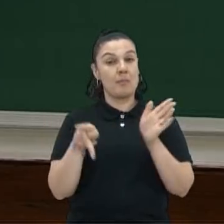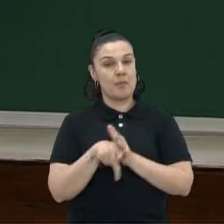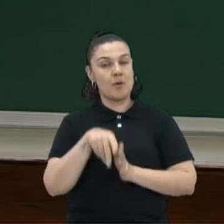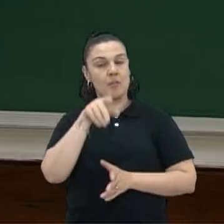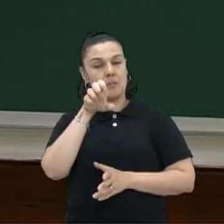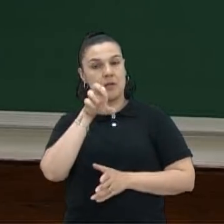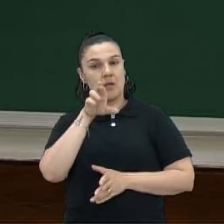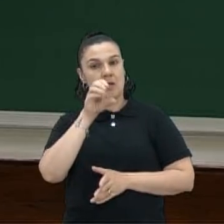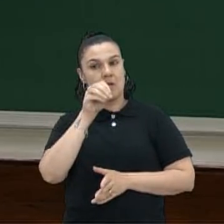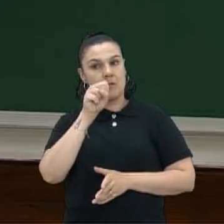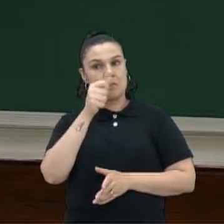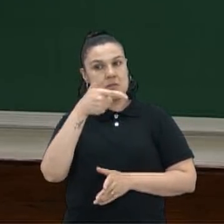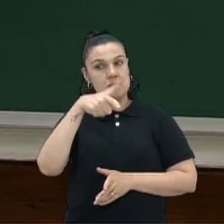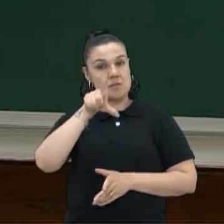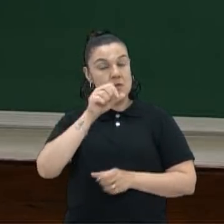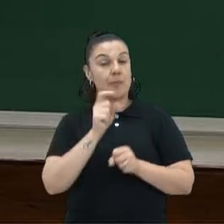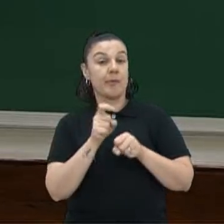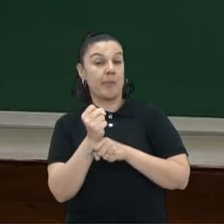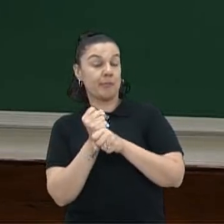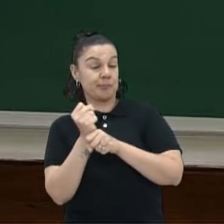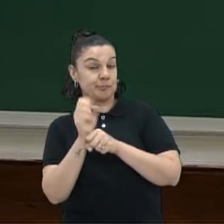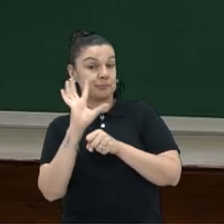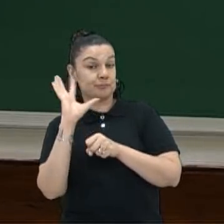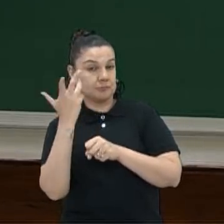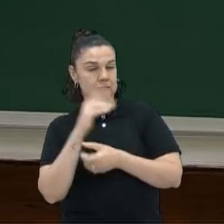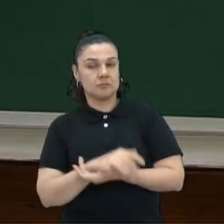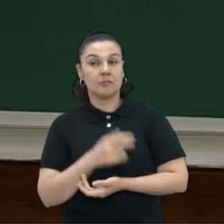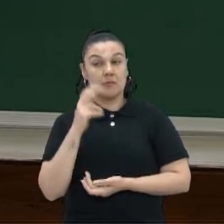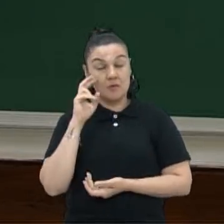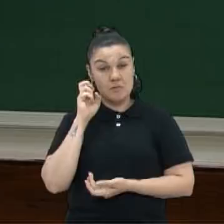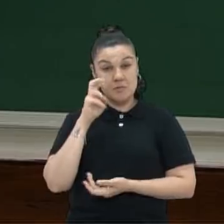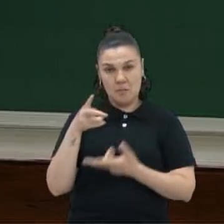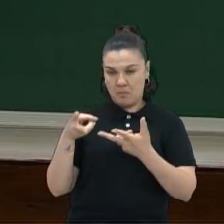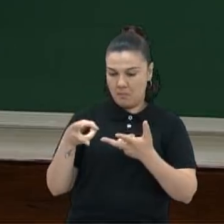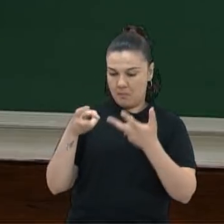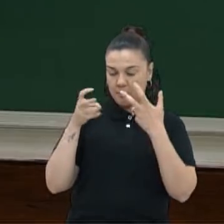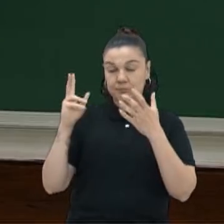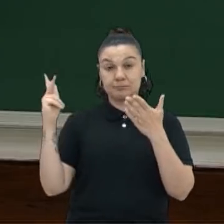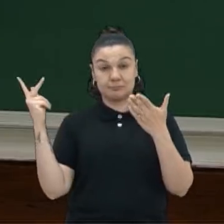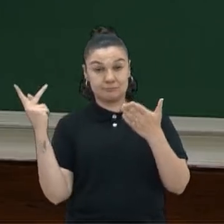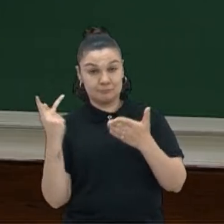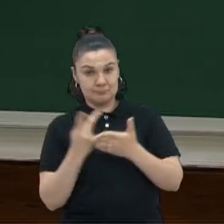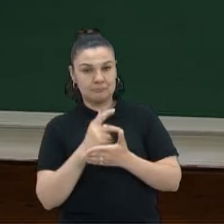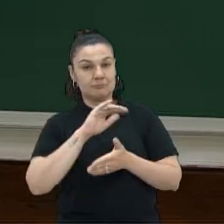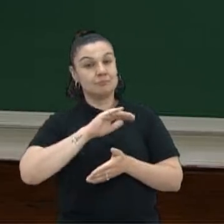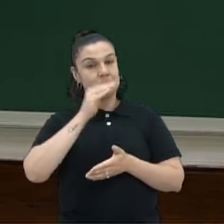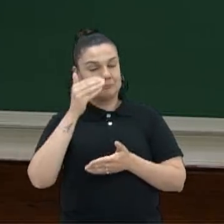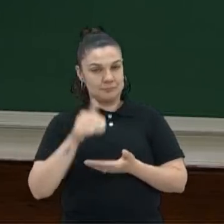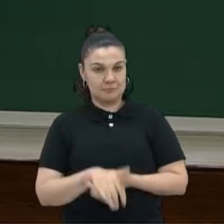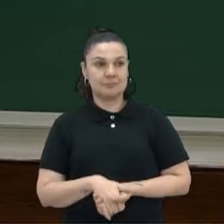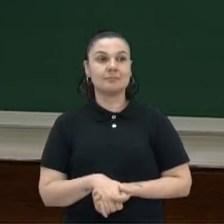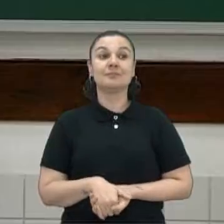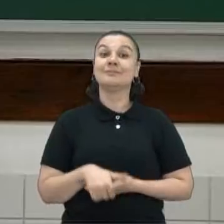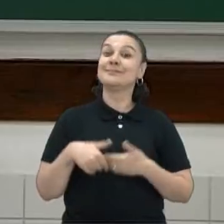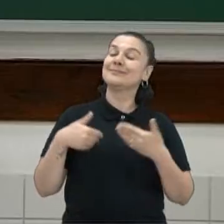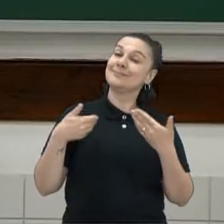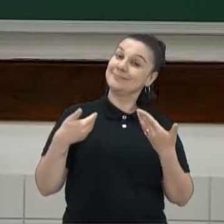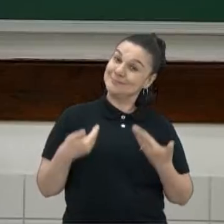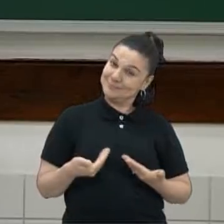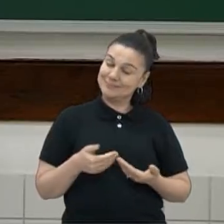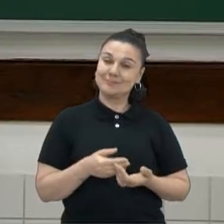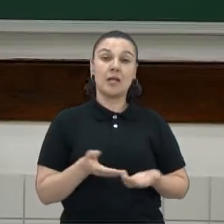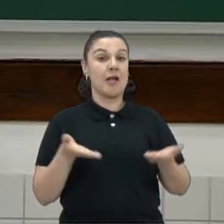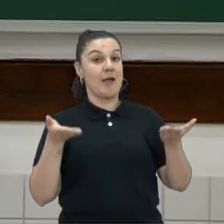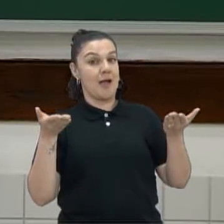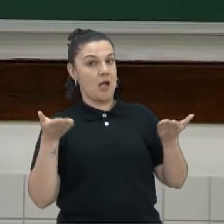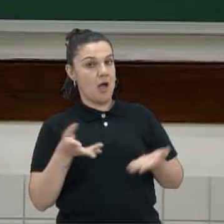e pelo intemperismo. Percebeu agora como é que a erosão atua sobre o nosso relevo? Então, a